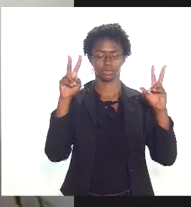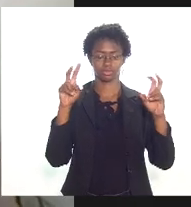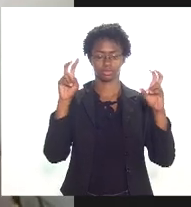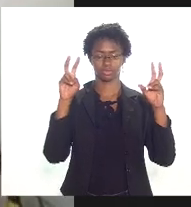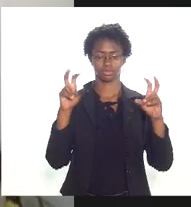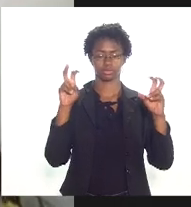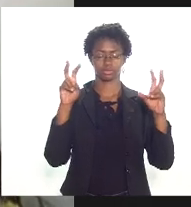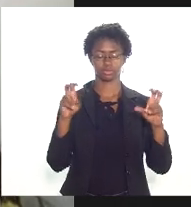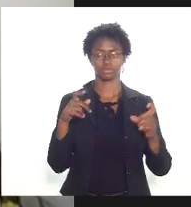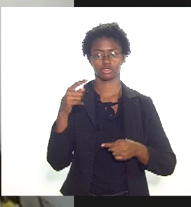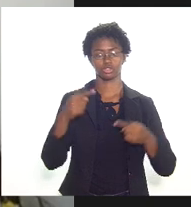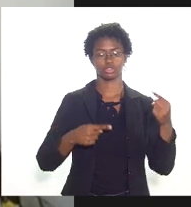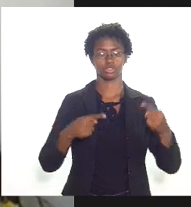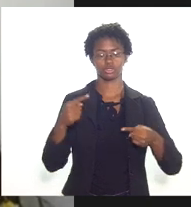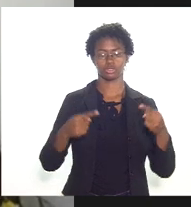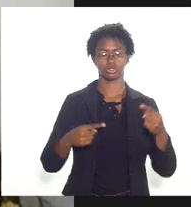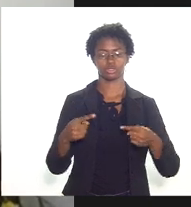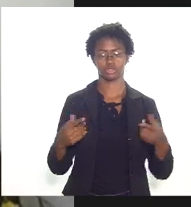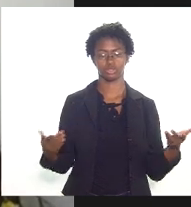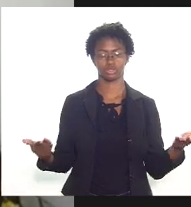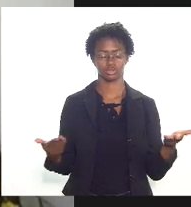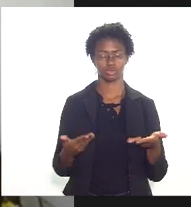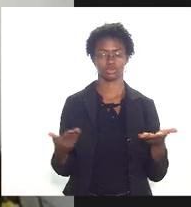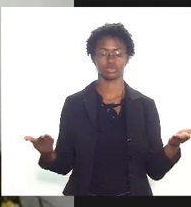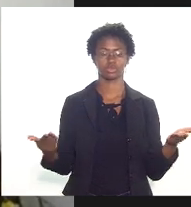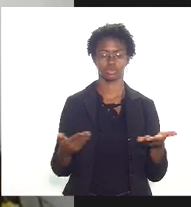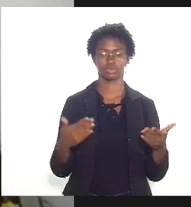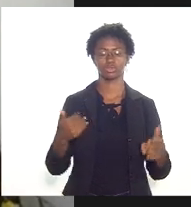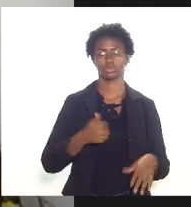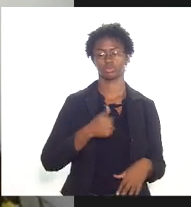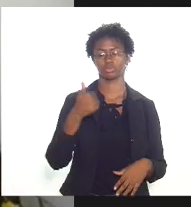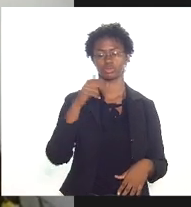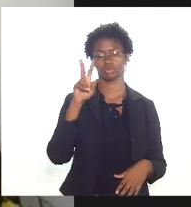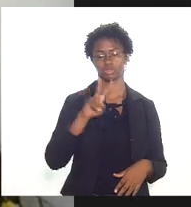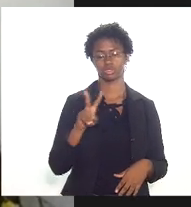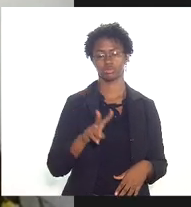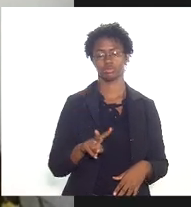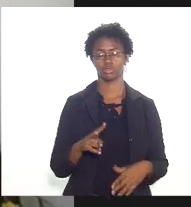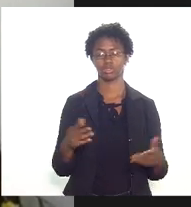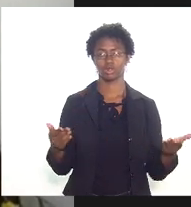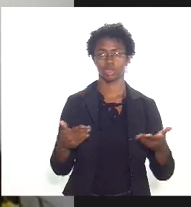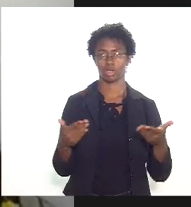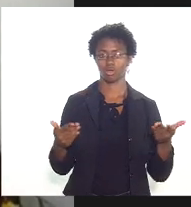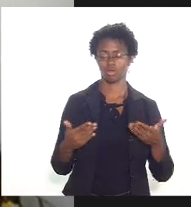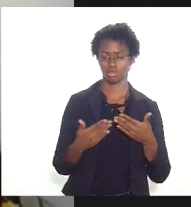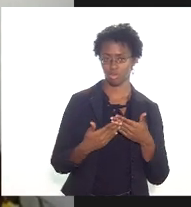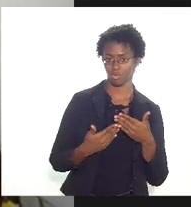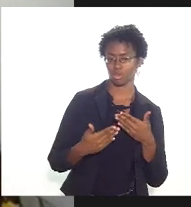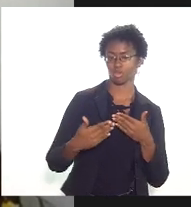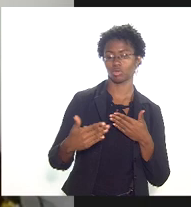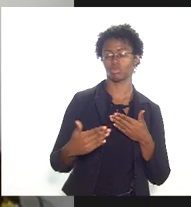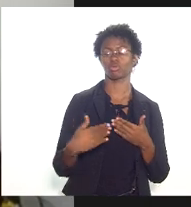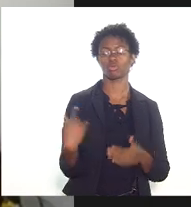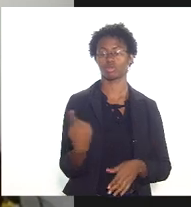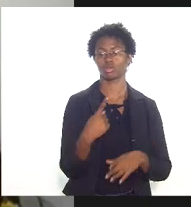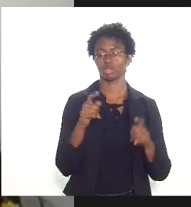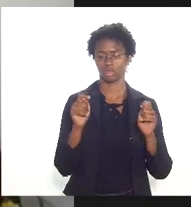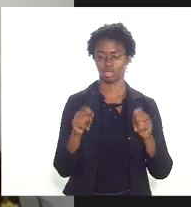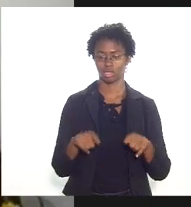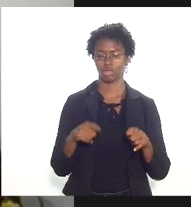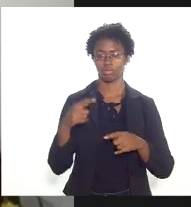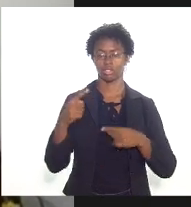vem a ser discutido nessa casa é a primeira vez que tem essa legislatura que podemos